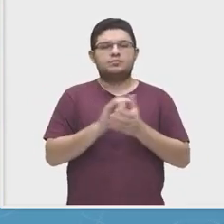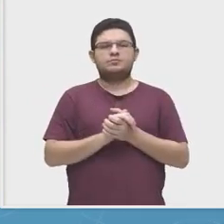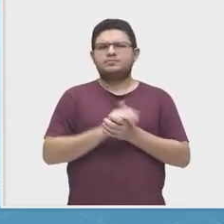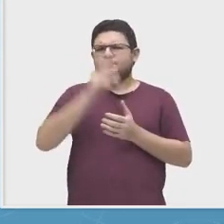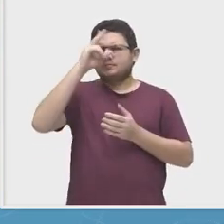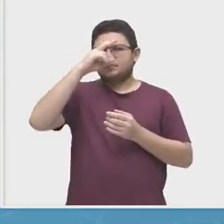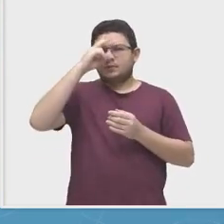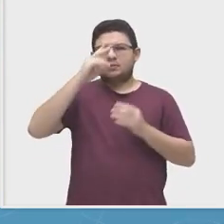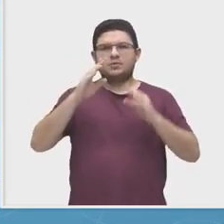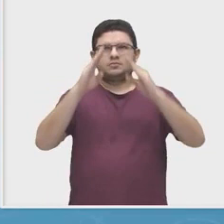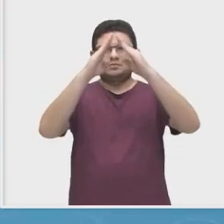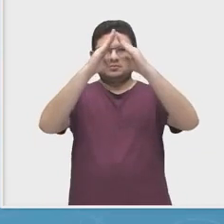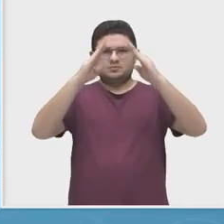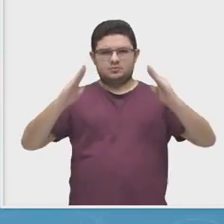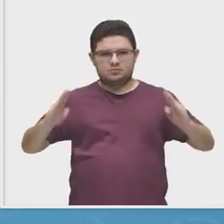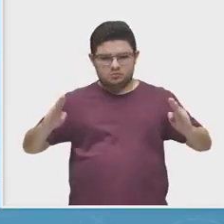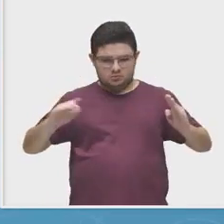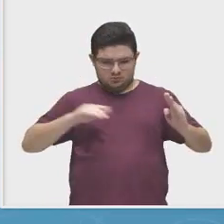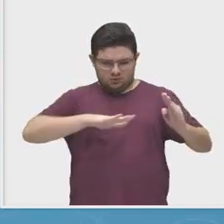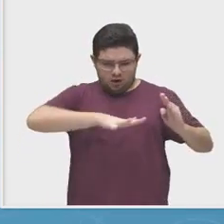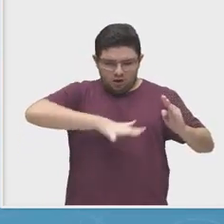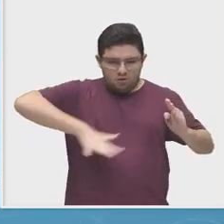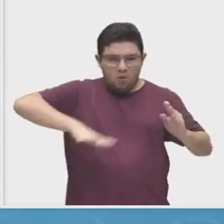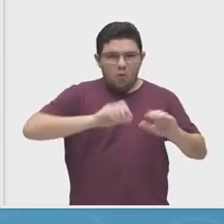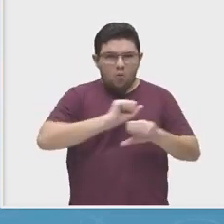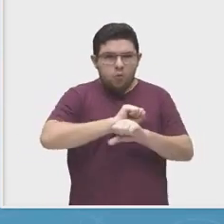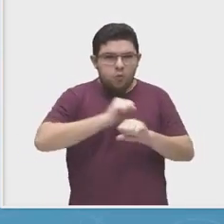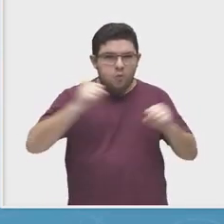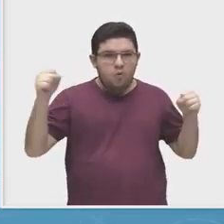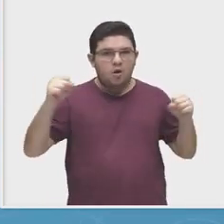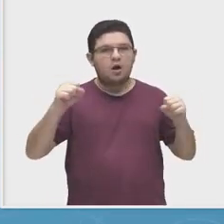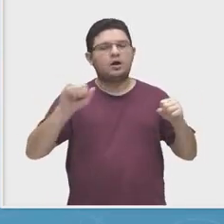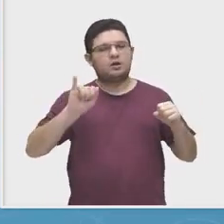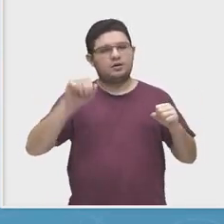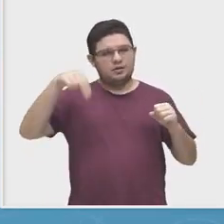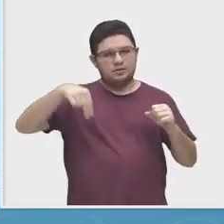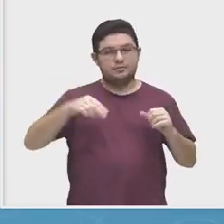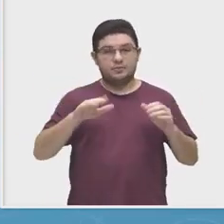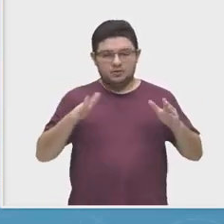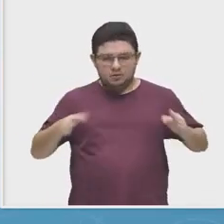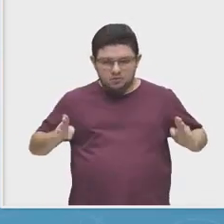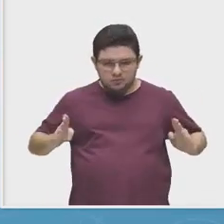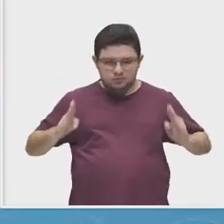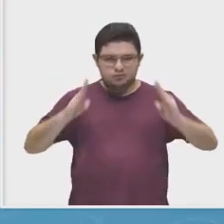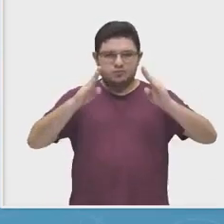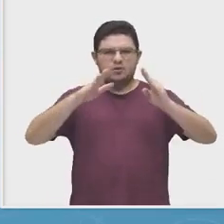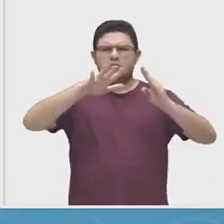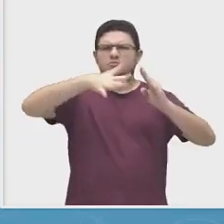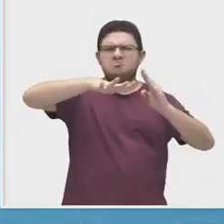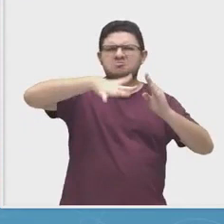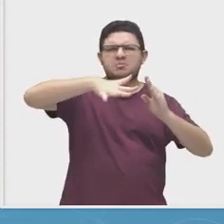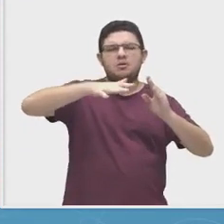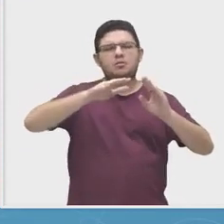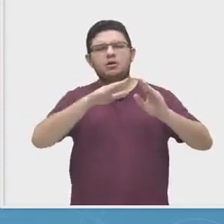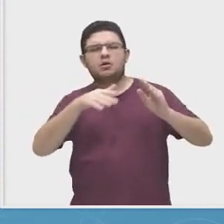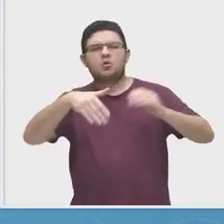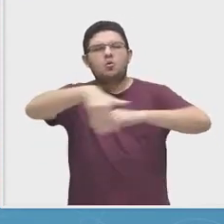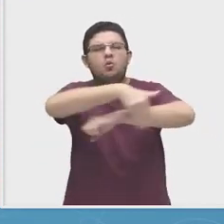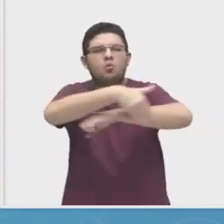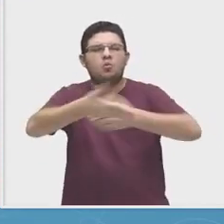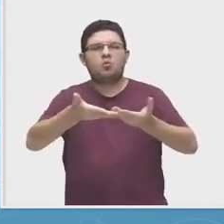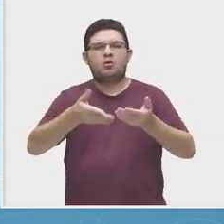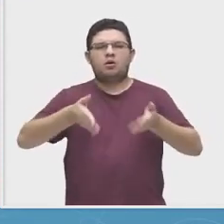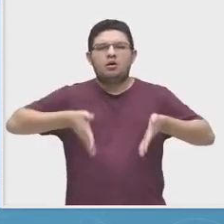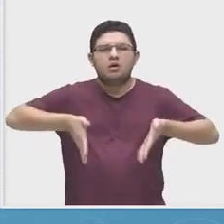nós utilizamos então a preposição in. Locais que não é tão amplo, como ruas, avenidas, né, também